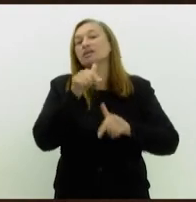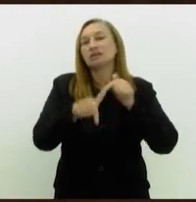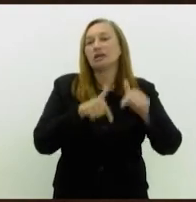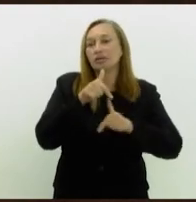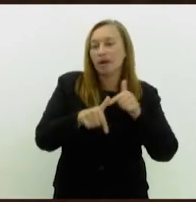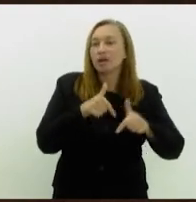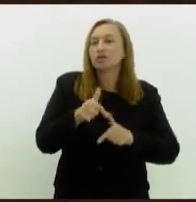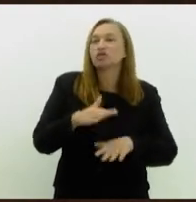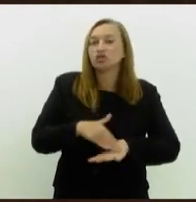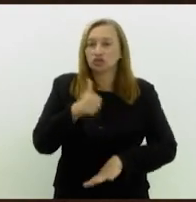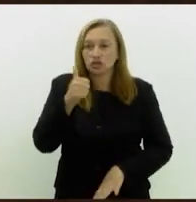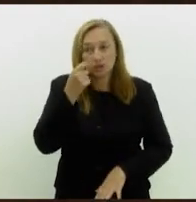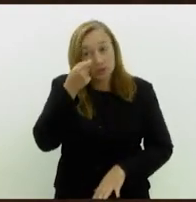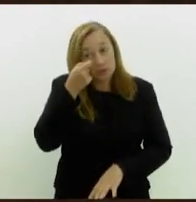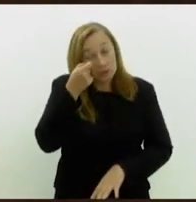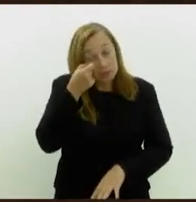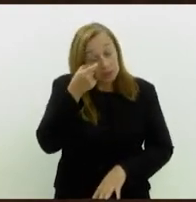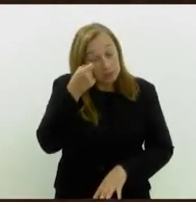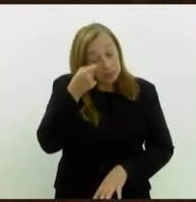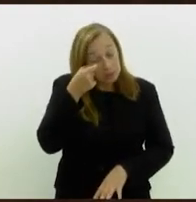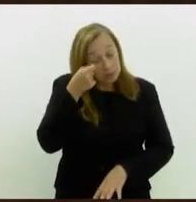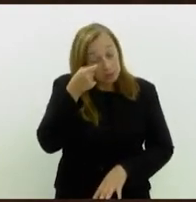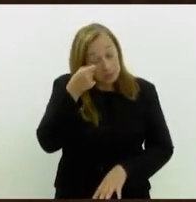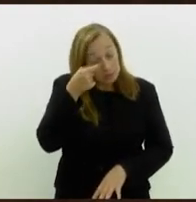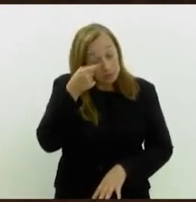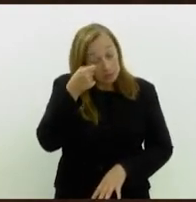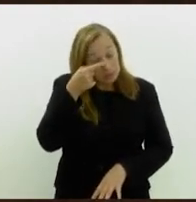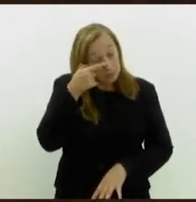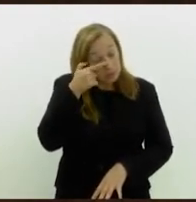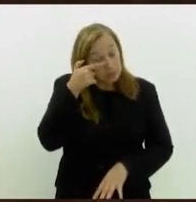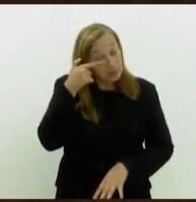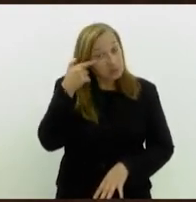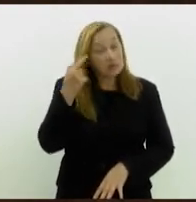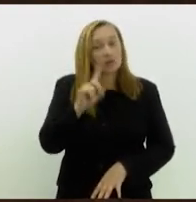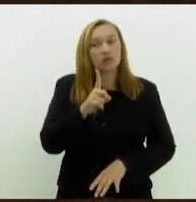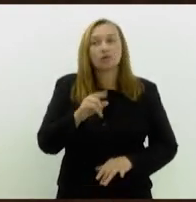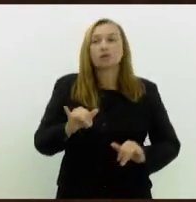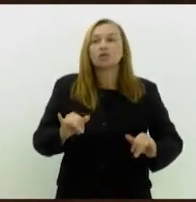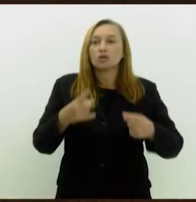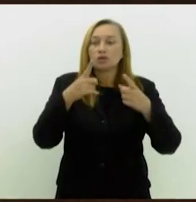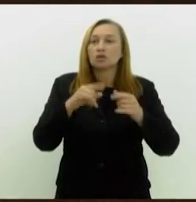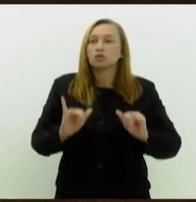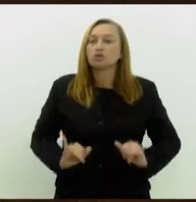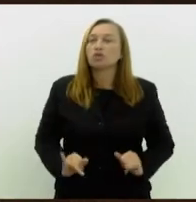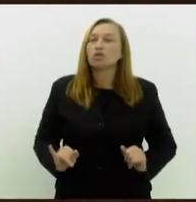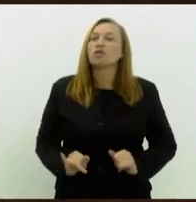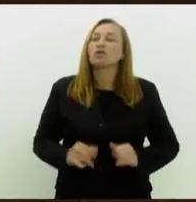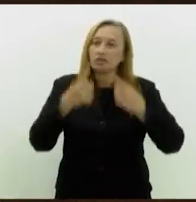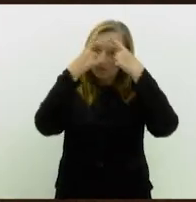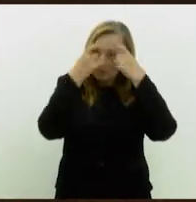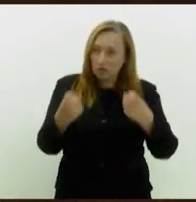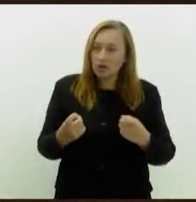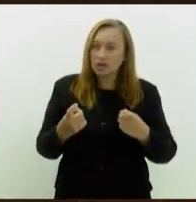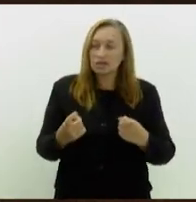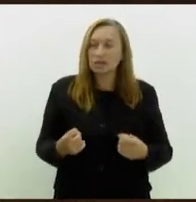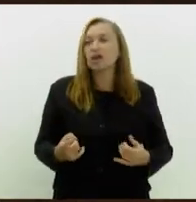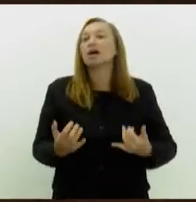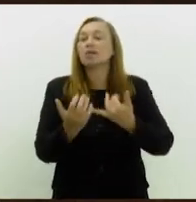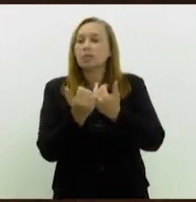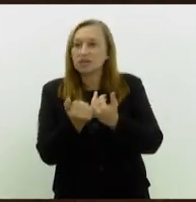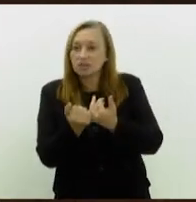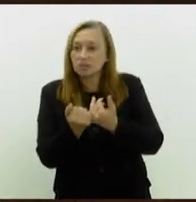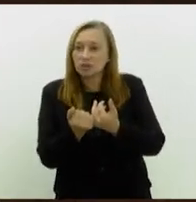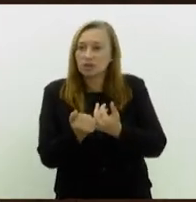empregos dignos para que essa ela não tenha a lógica da violência patrimonial e material colocada